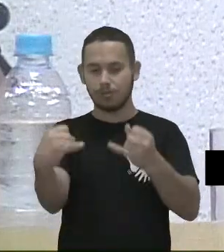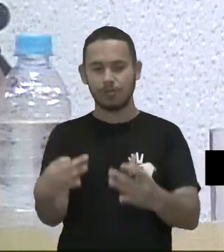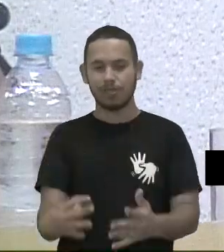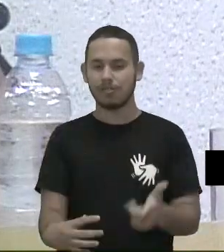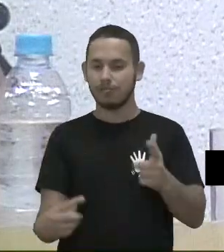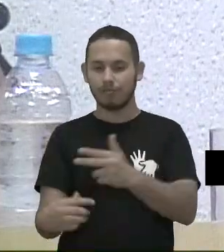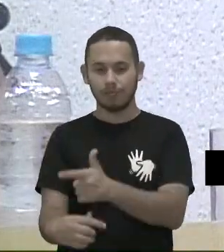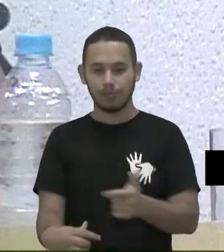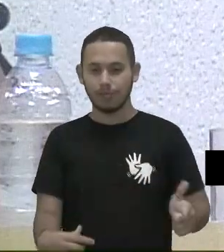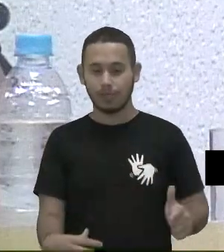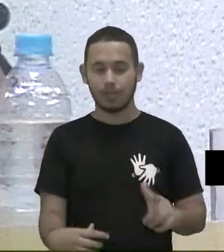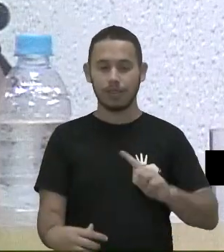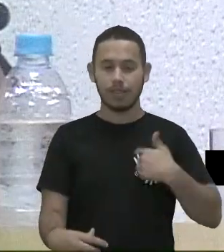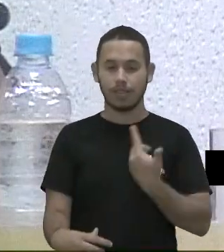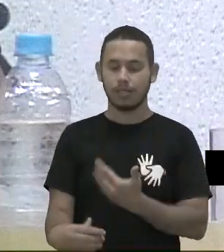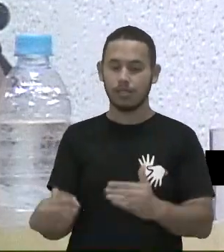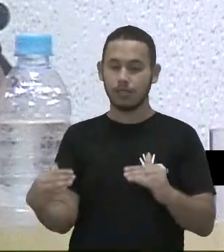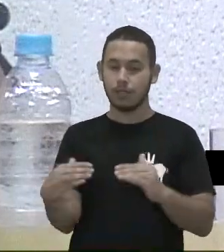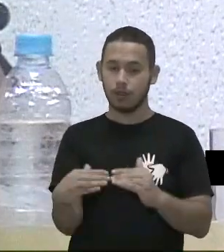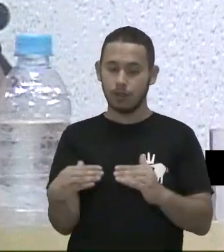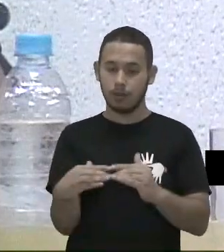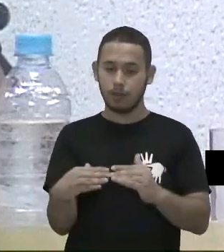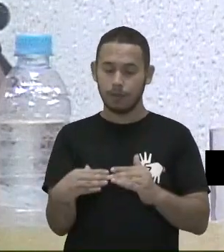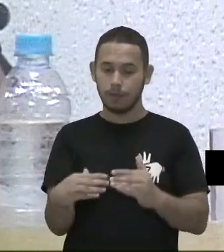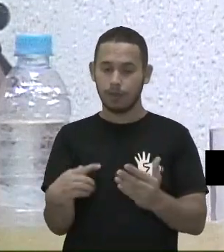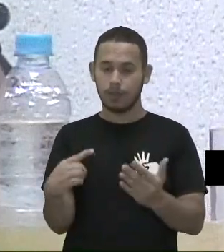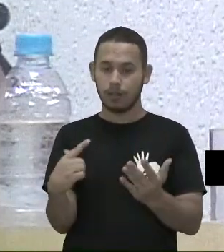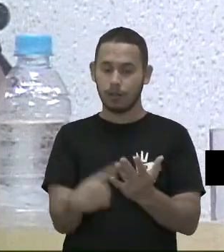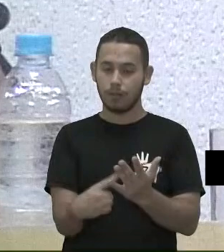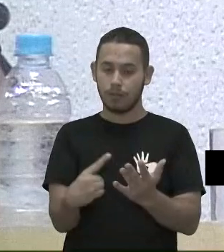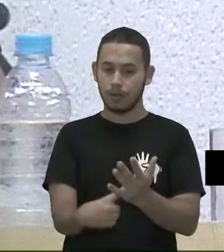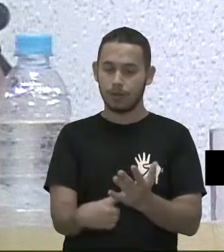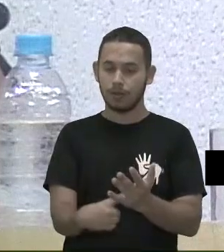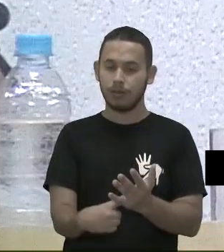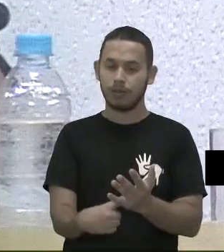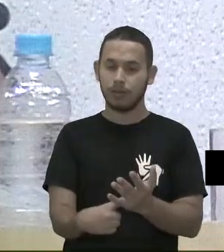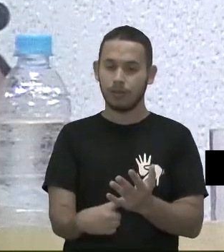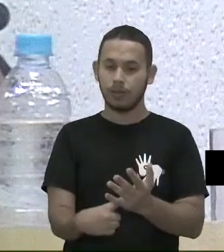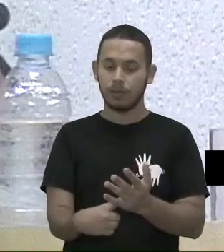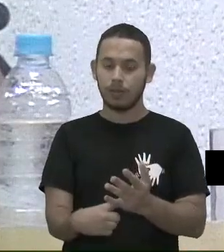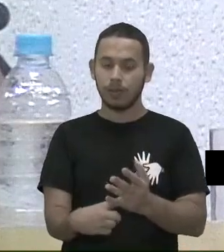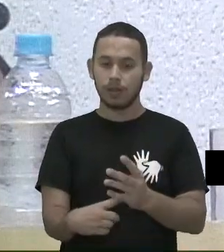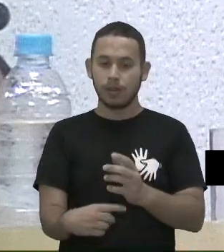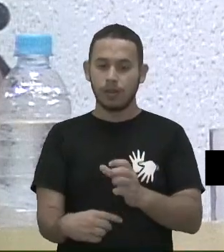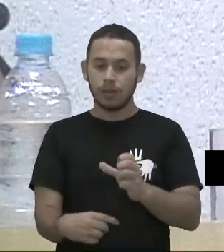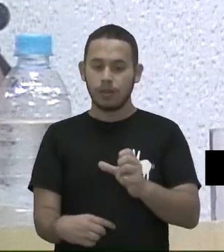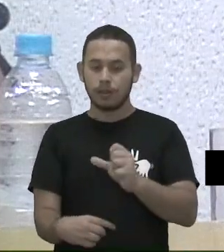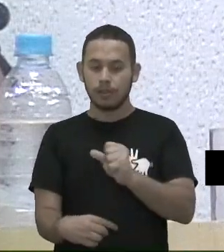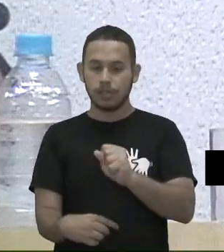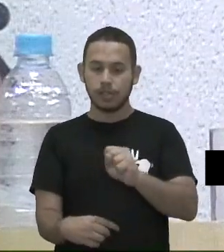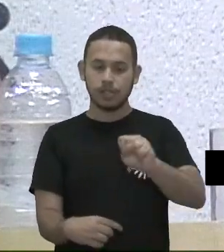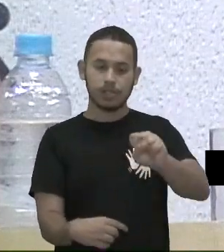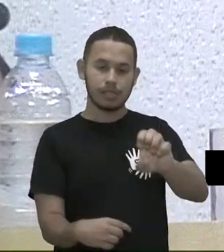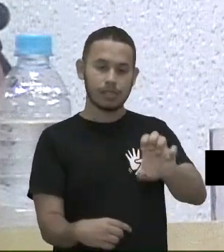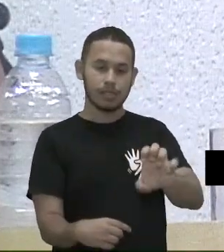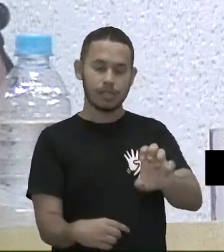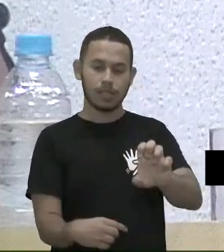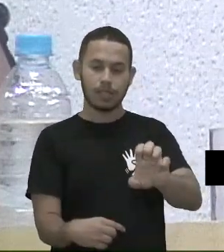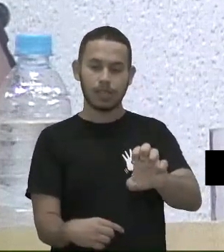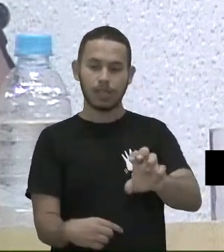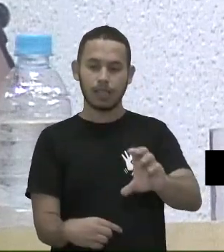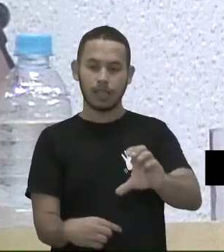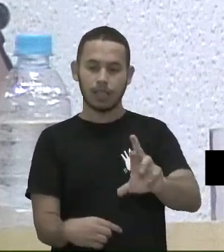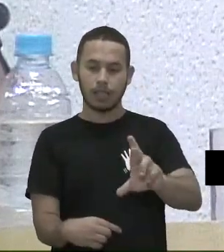Também marcamos, já adiamos a primeira oitiva com o secretário Dr. Mário Peloja, para o atestado